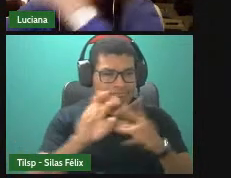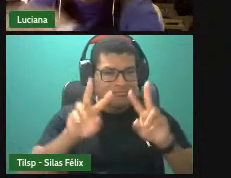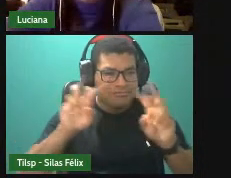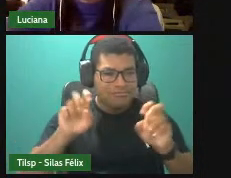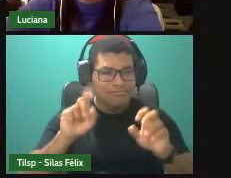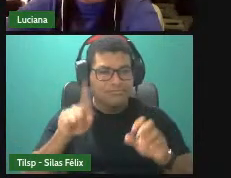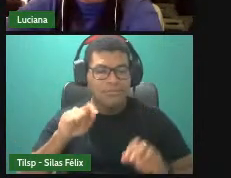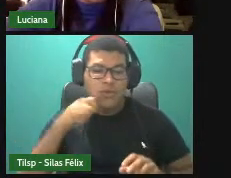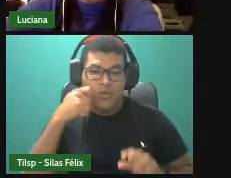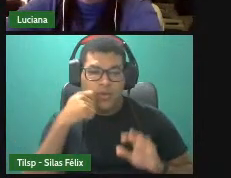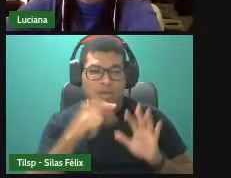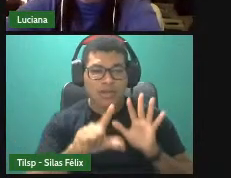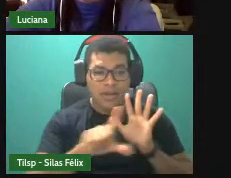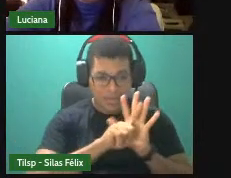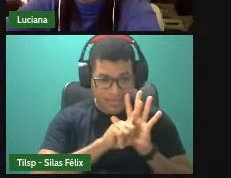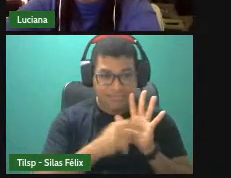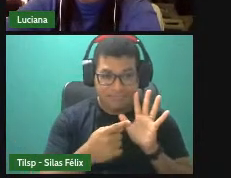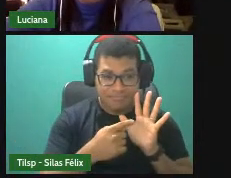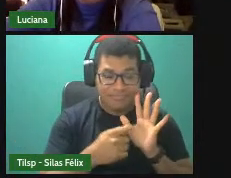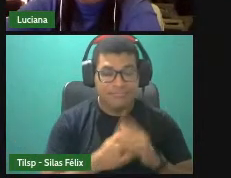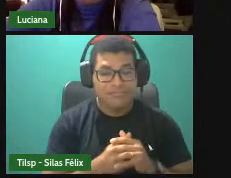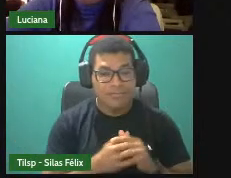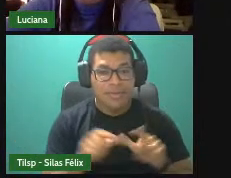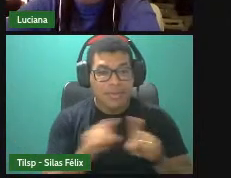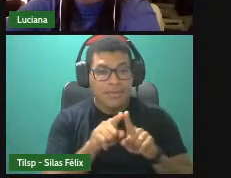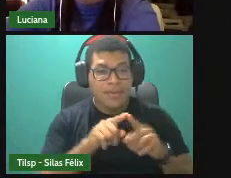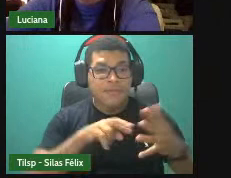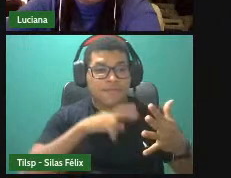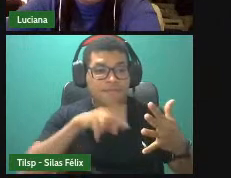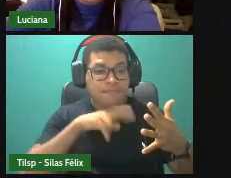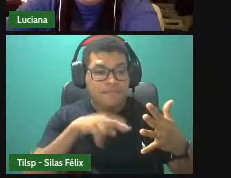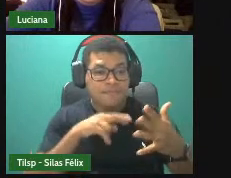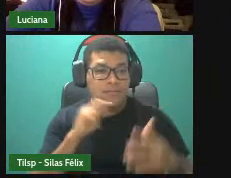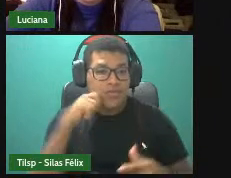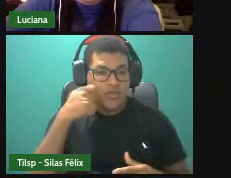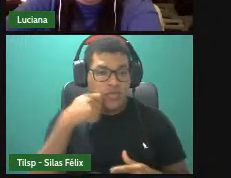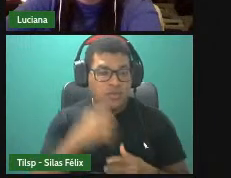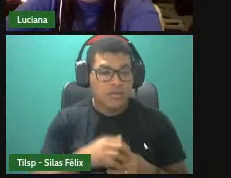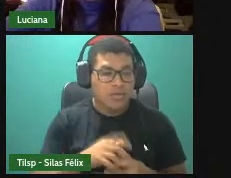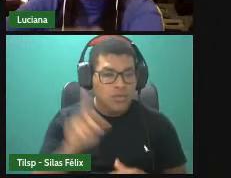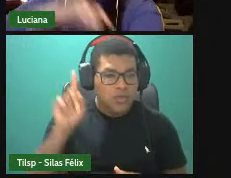legal e perícias odontológicas, tá? Oi?